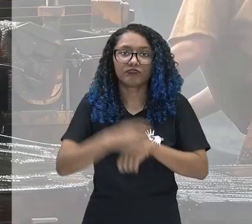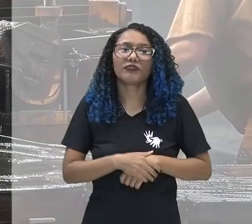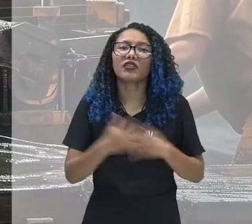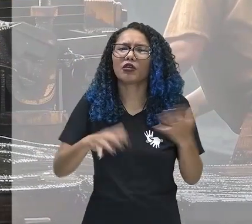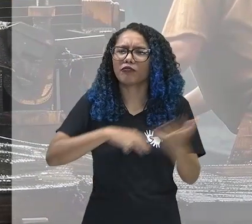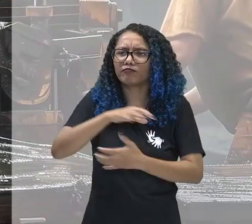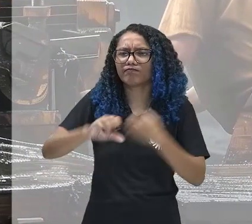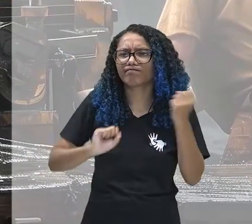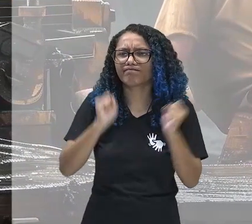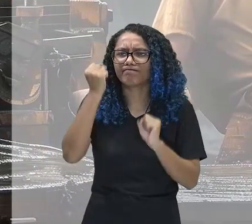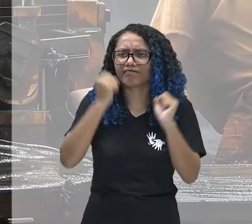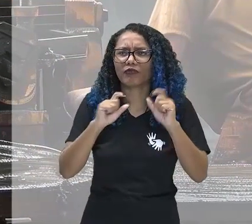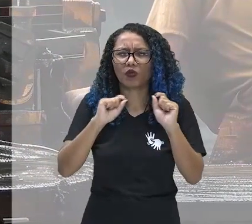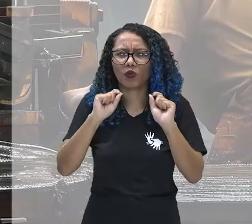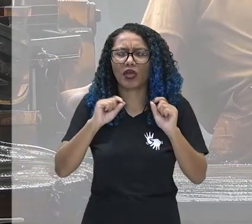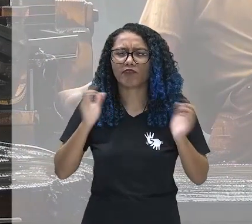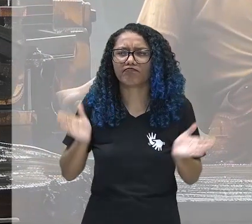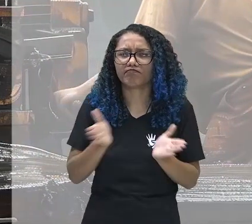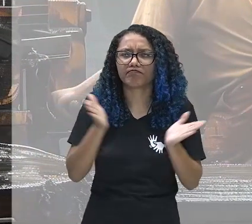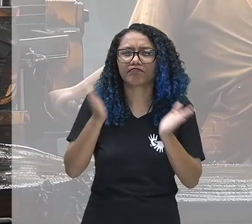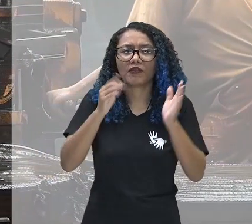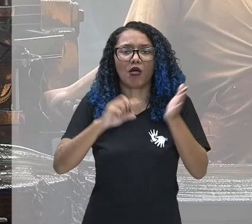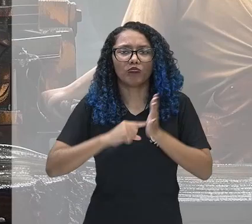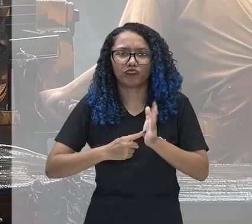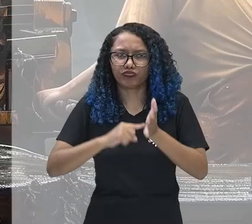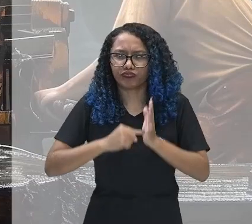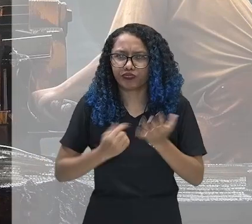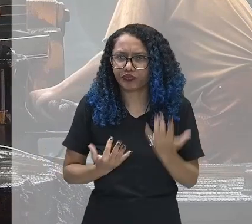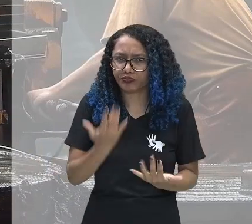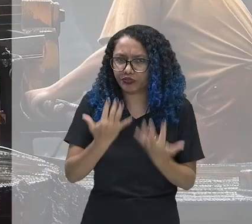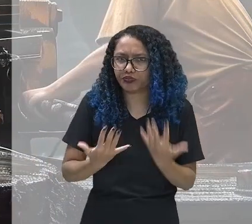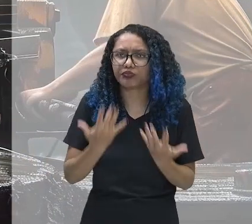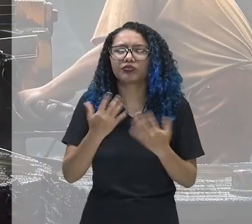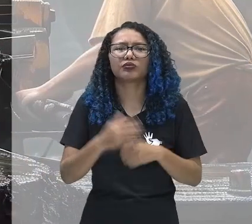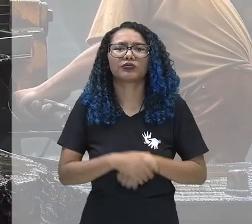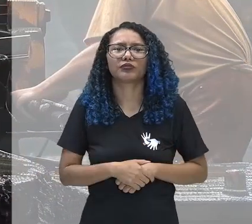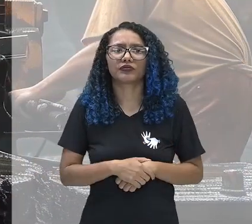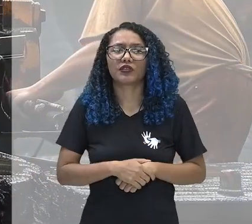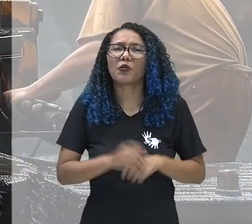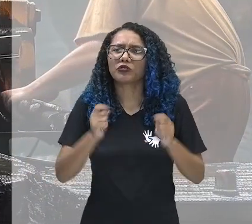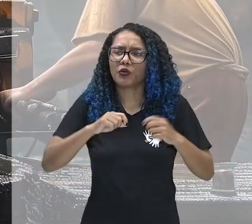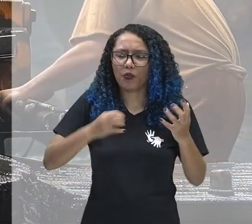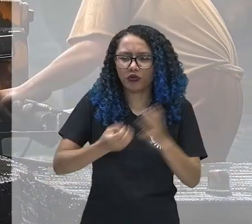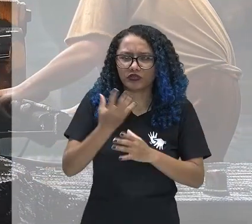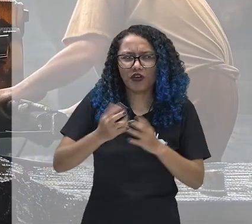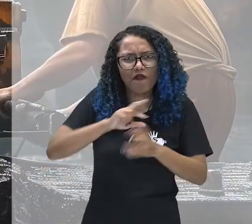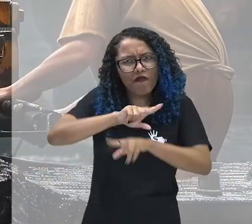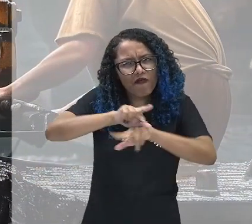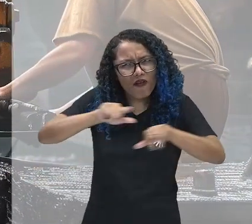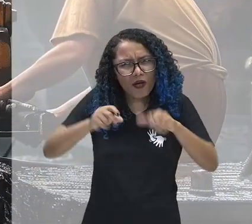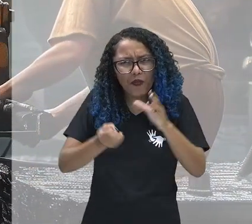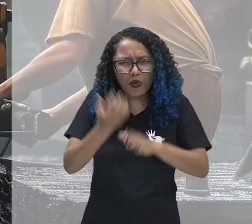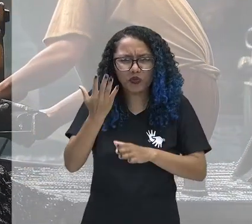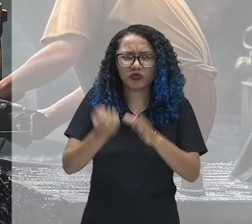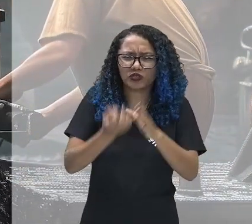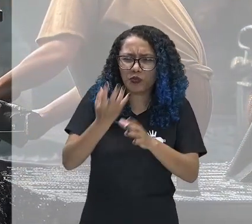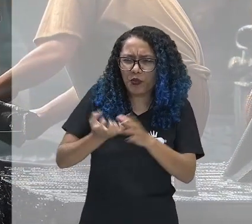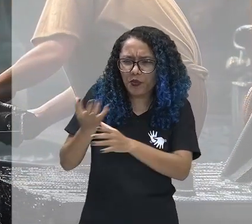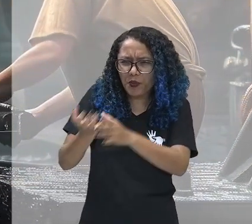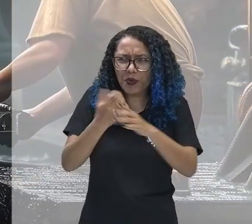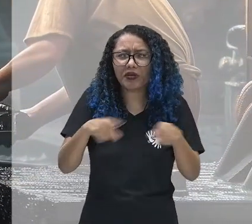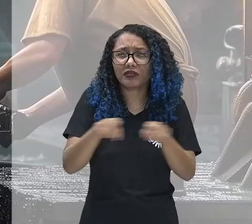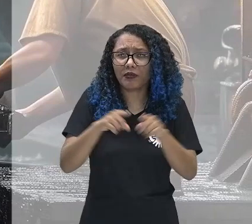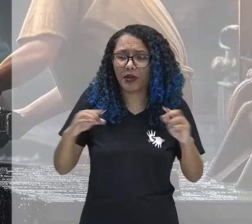Industrial, impulsionada pela máquina a vapor, mecanizou a produção gerando fábricas, produção em massa e